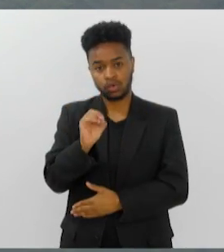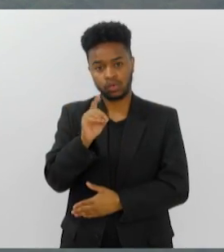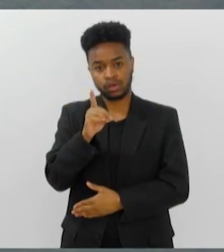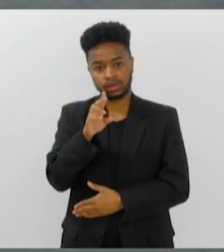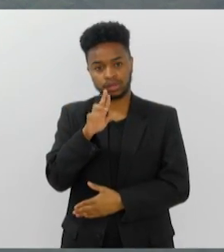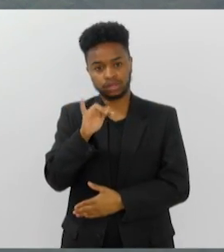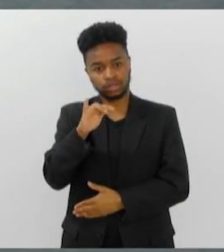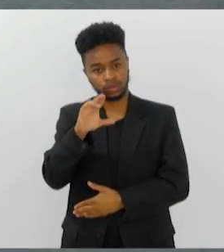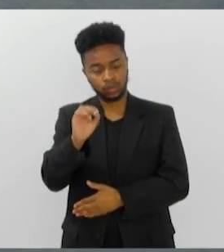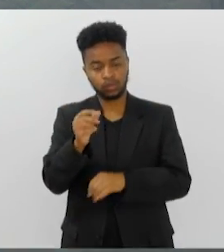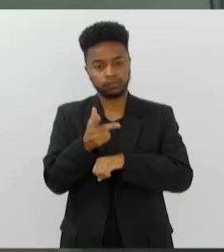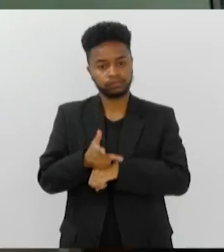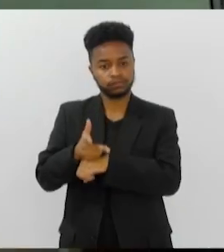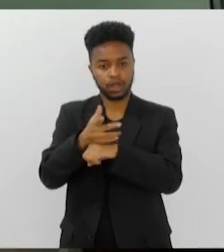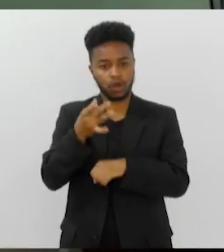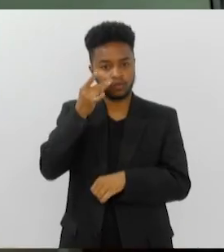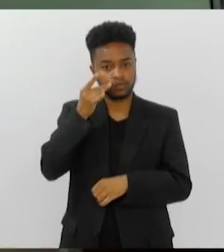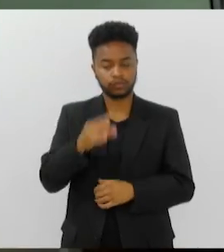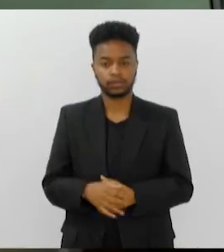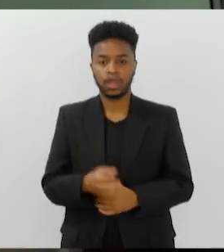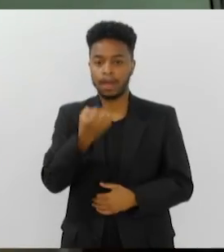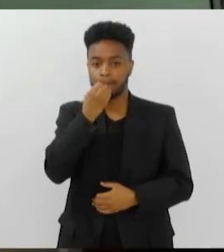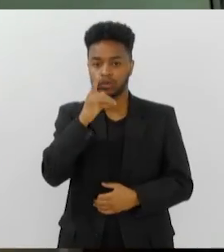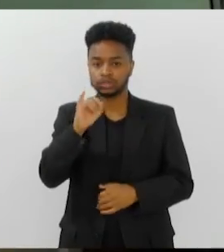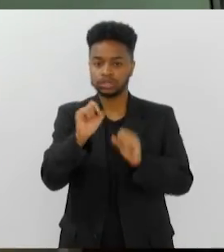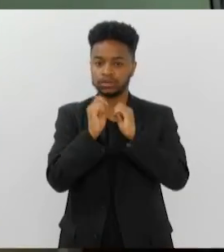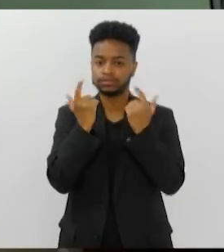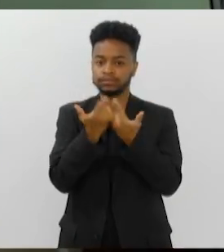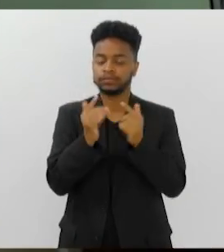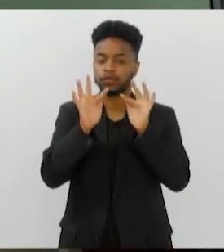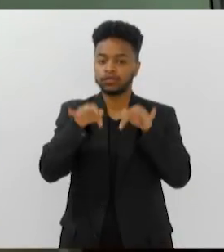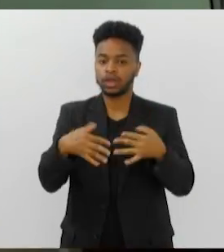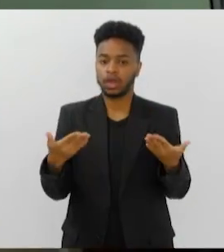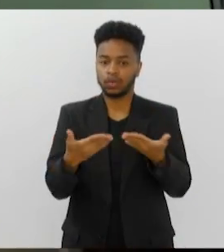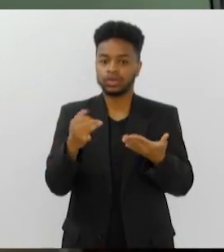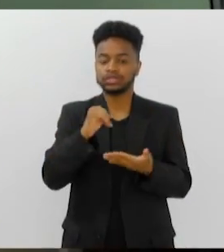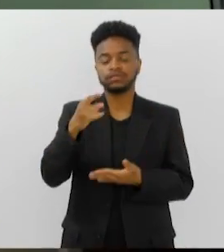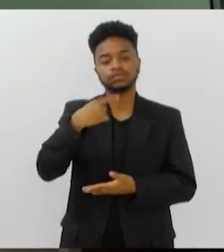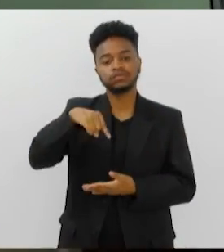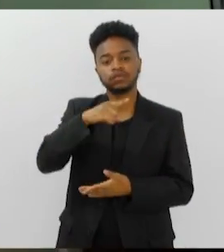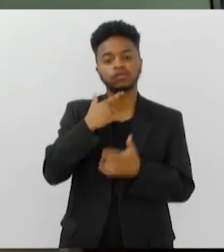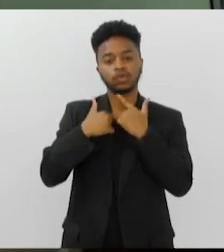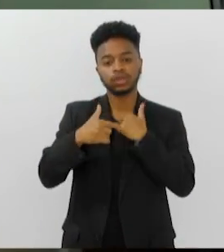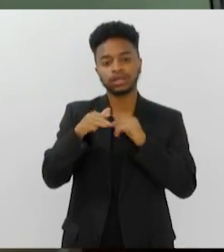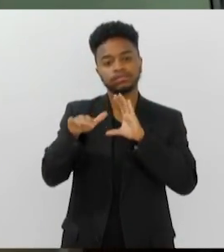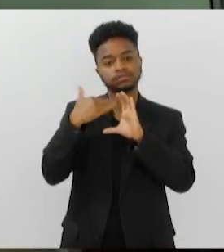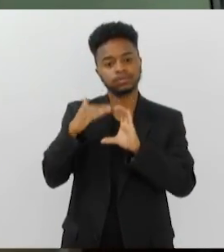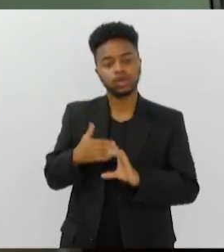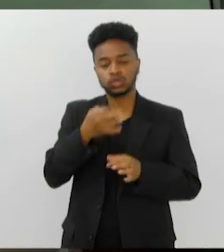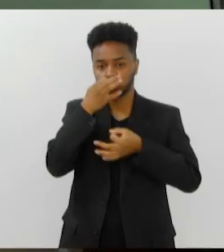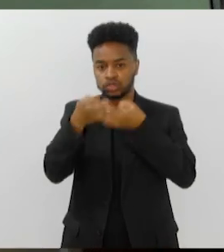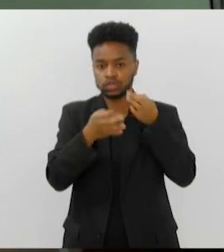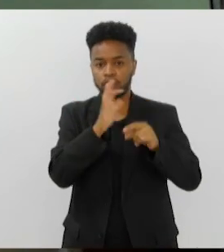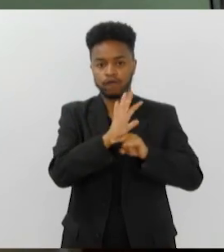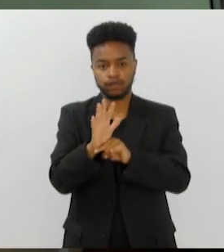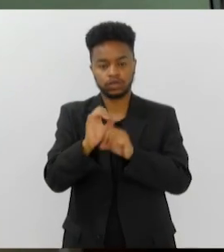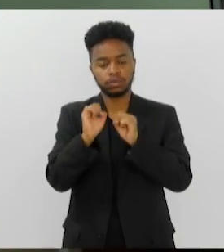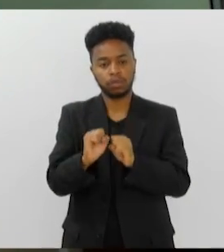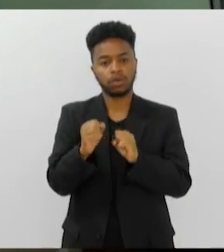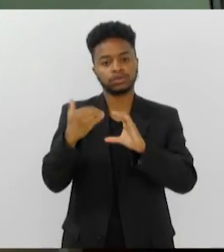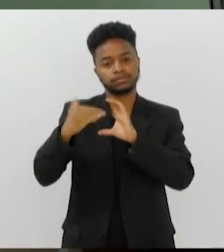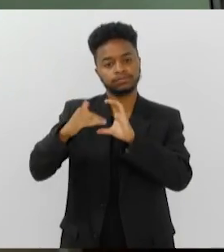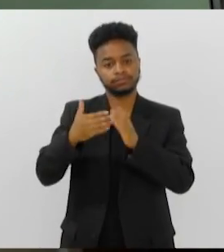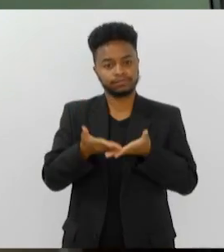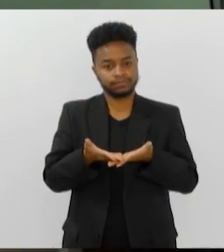pelas imagens ao vivo. O Bom Dia Alerj termina aqui. Se você quiser enviar sugestões ou vídeos aí da sua cidade, é só acessar nosso e-mail